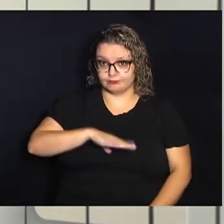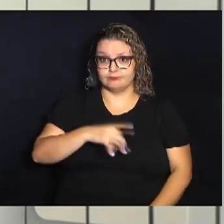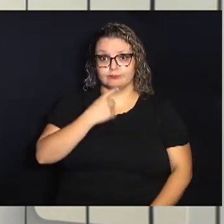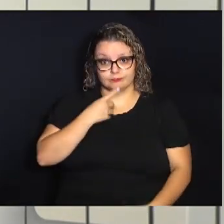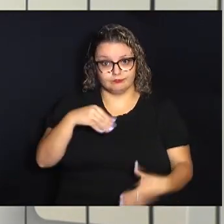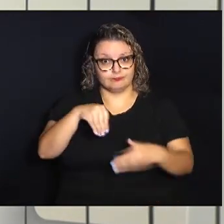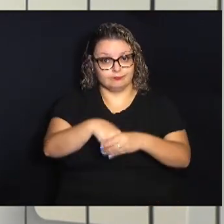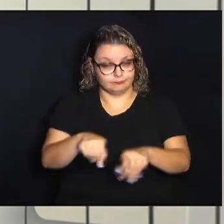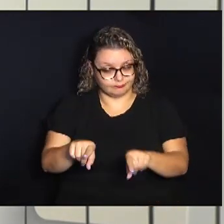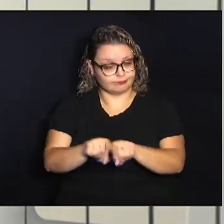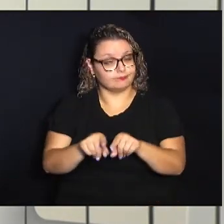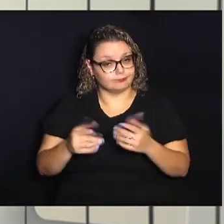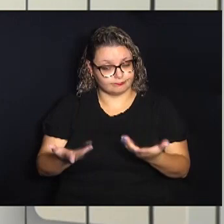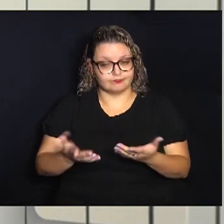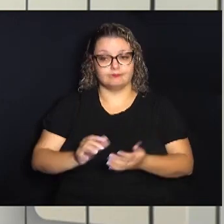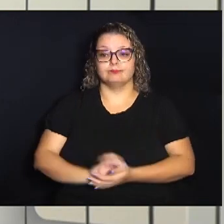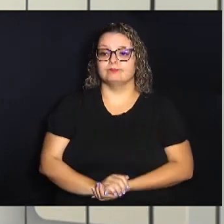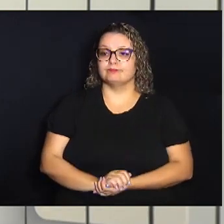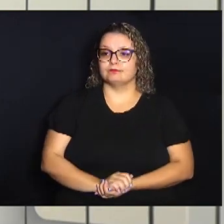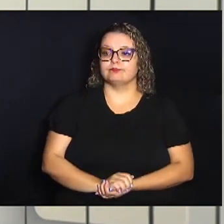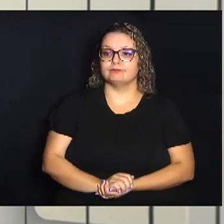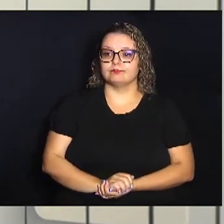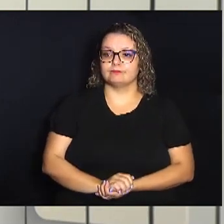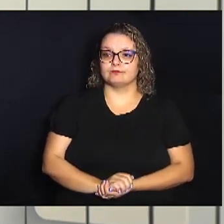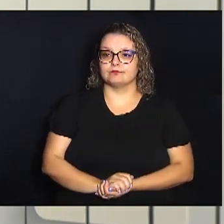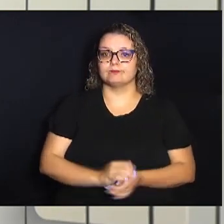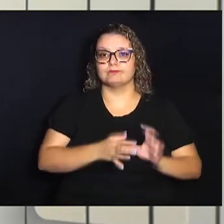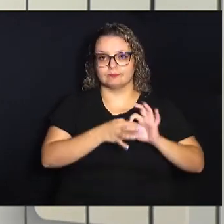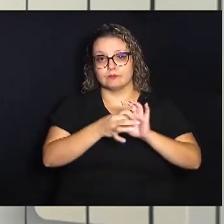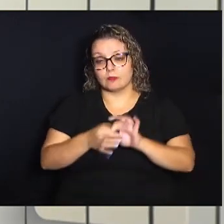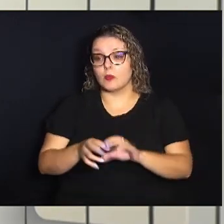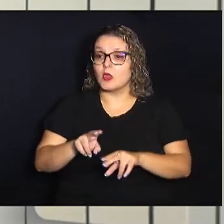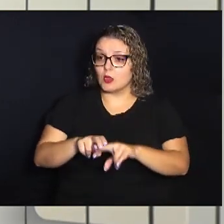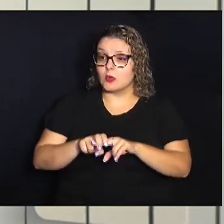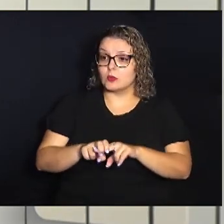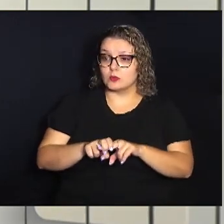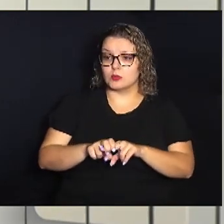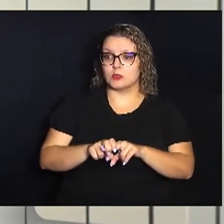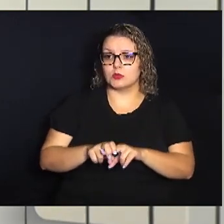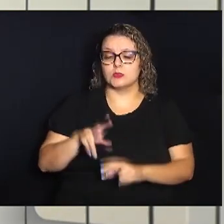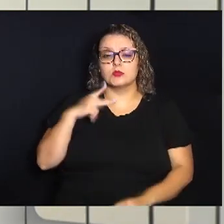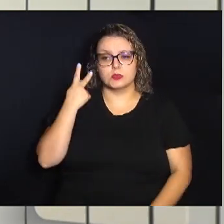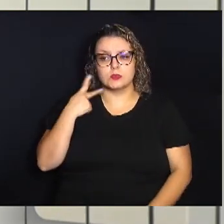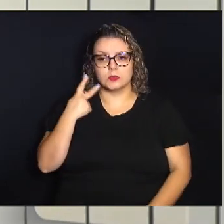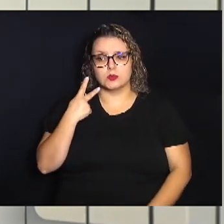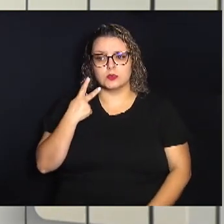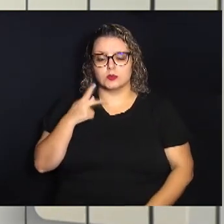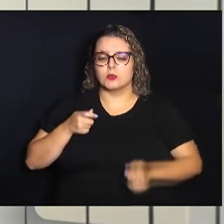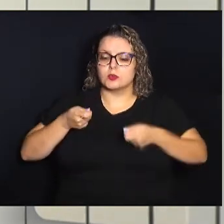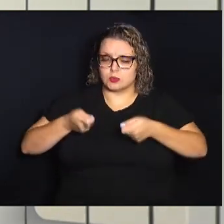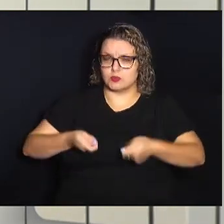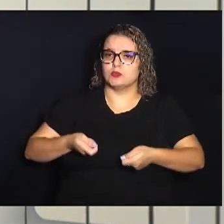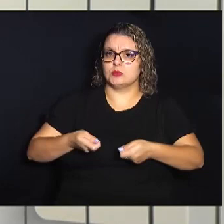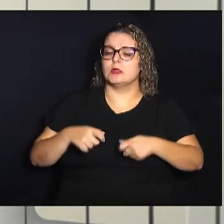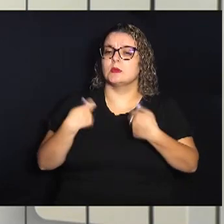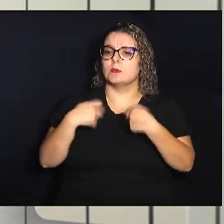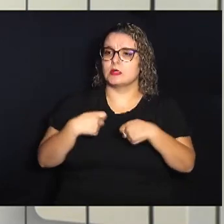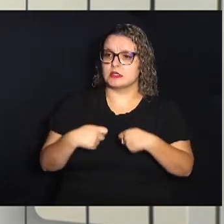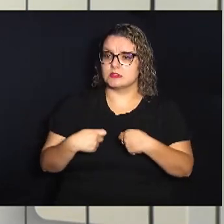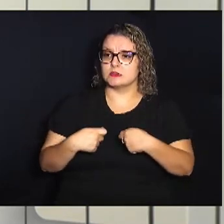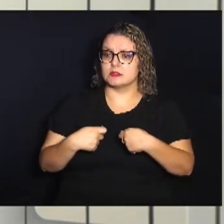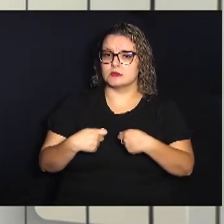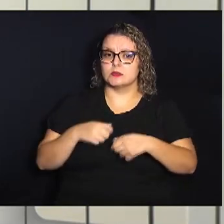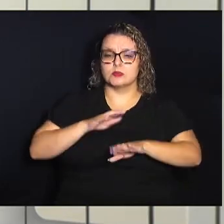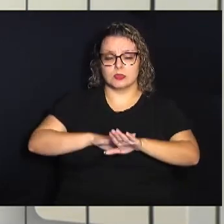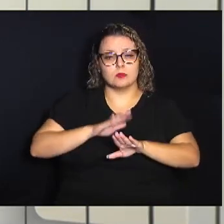Campinas também está inserida neste contexto. E, por isso, o parlamentar reforça a necessidade das